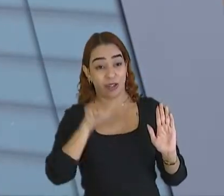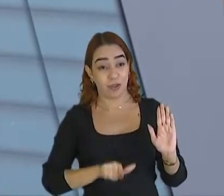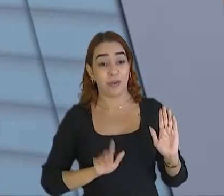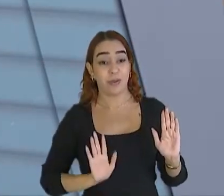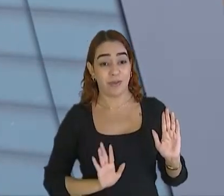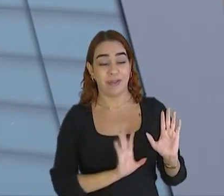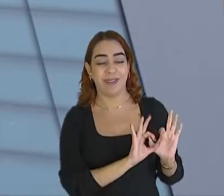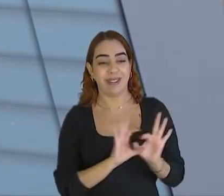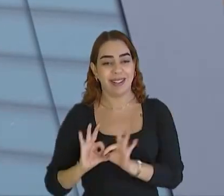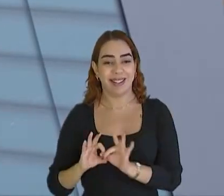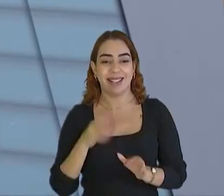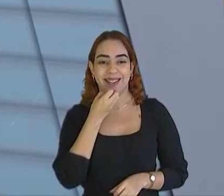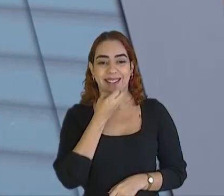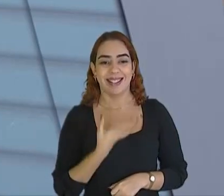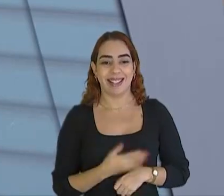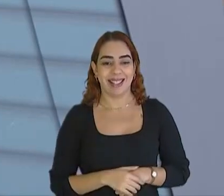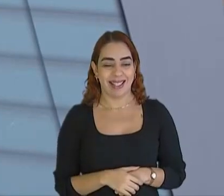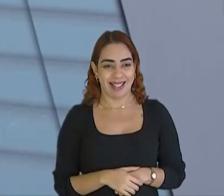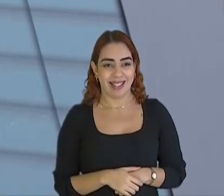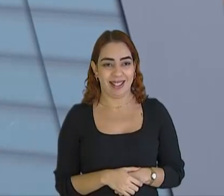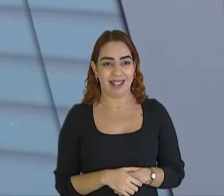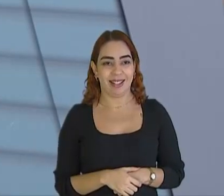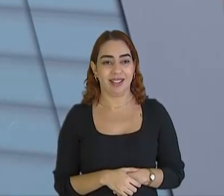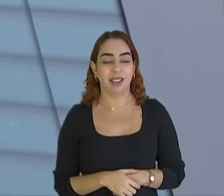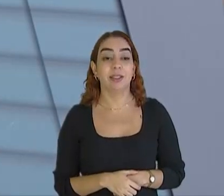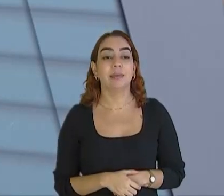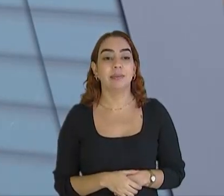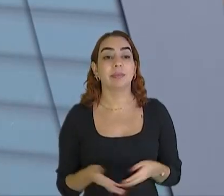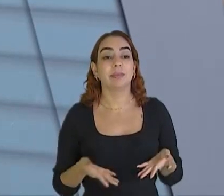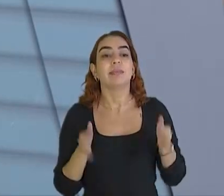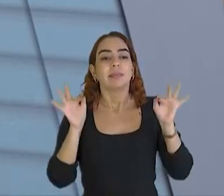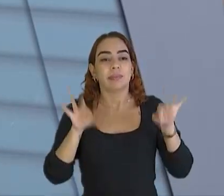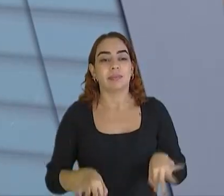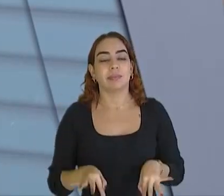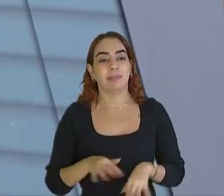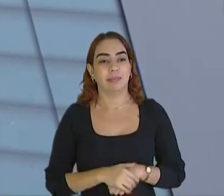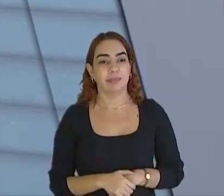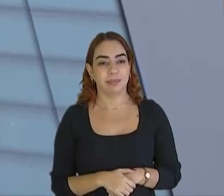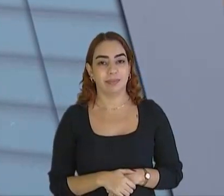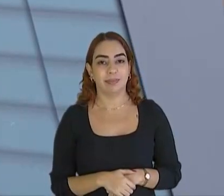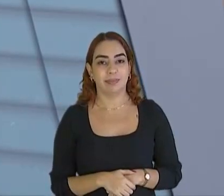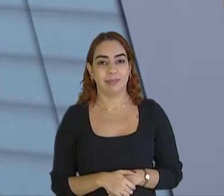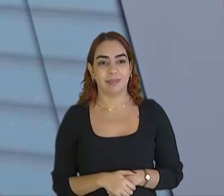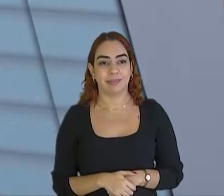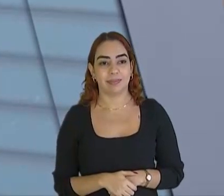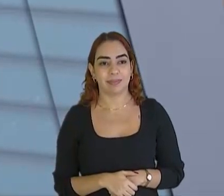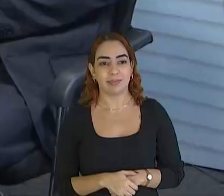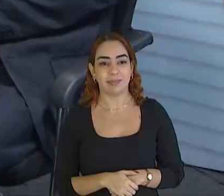quando o deputado vem aqui. Obrigado. No Questão de Ordem. A gente fica por aqui, o programa volta amanhã. Até lá.